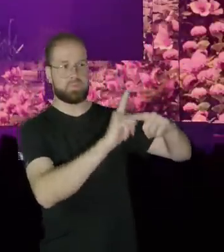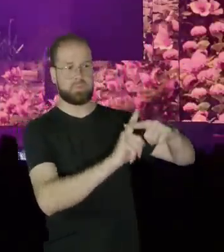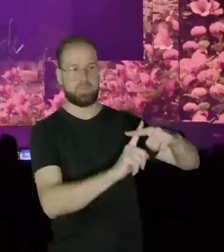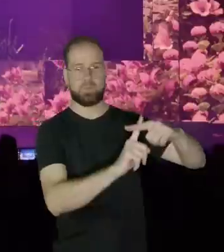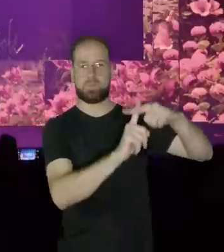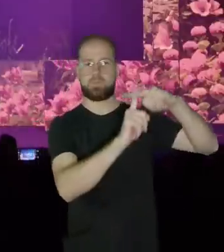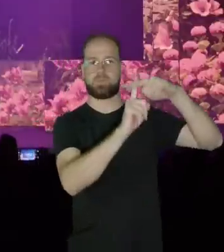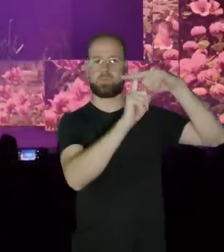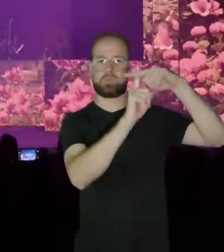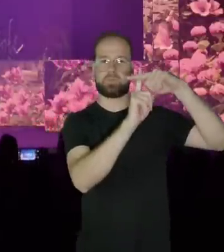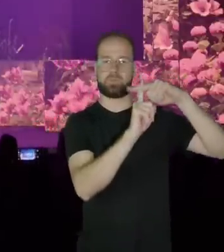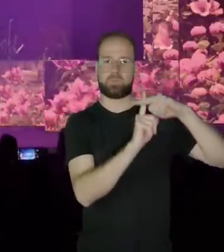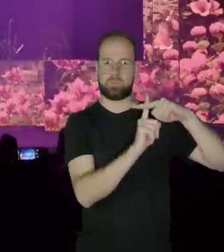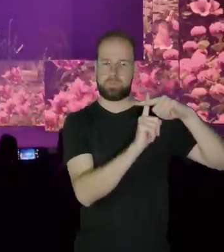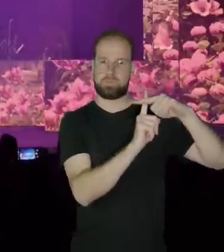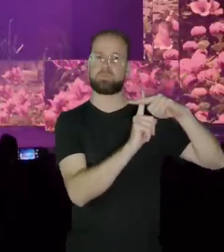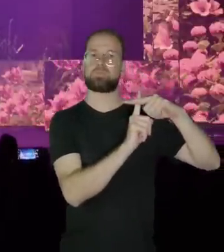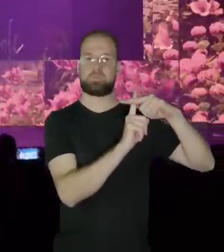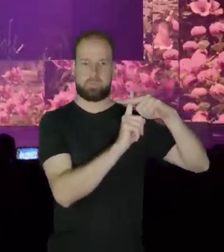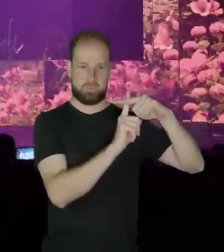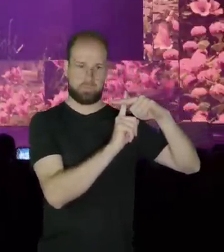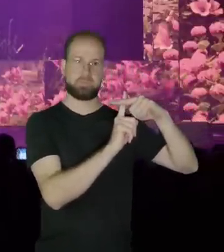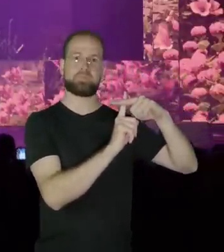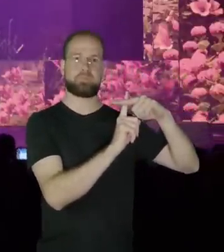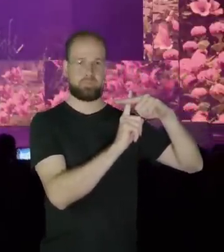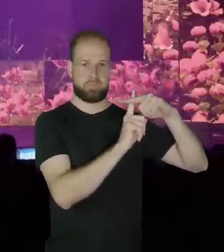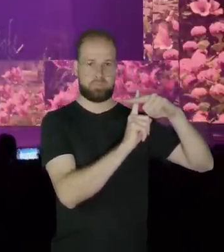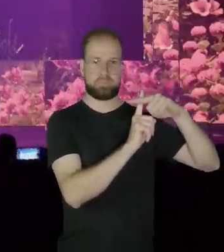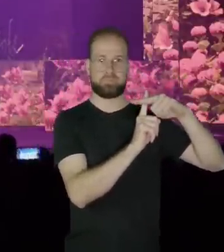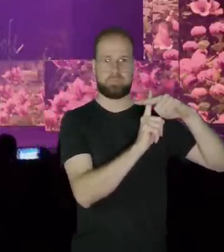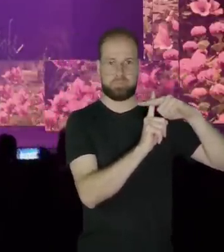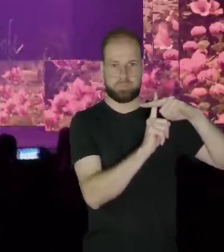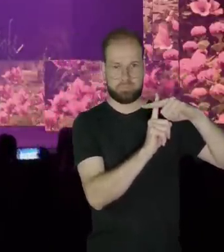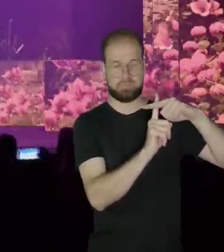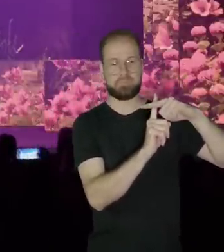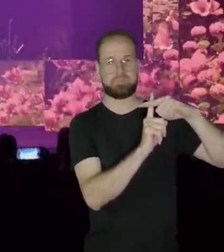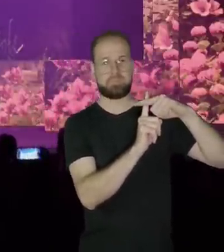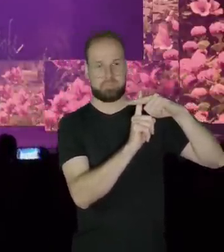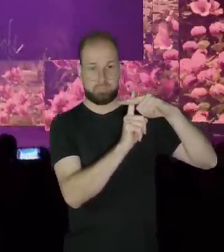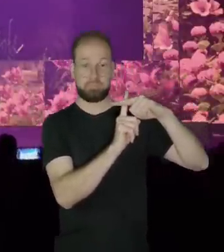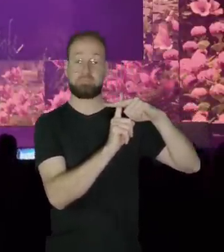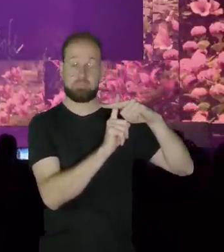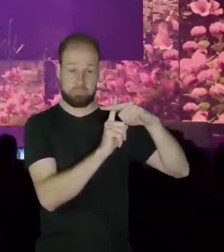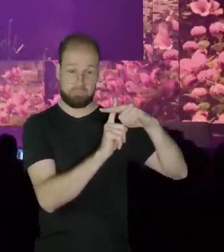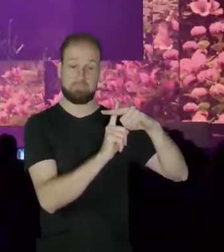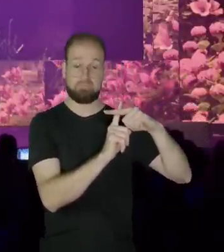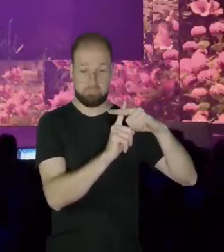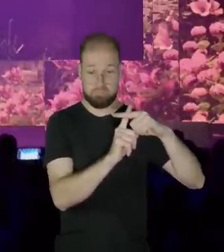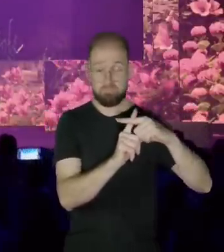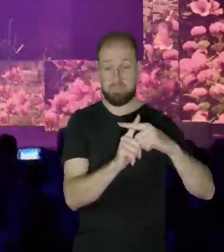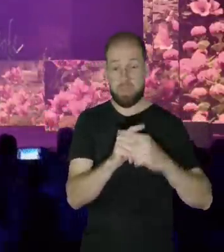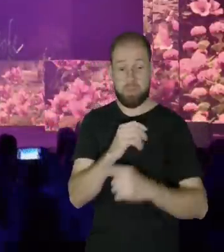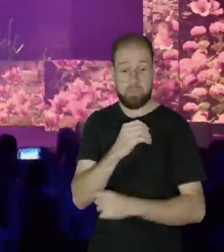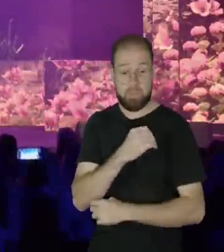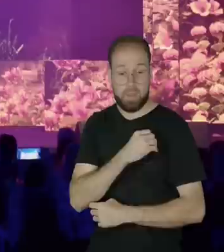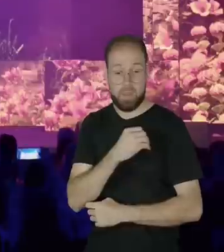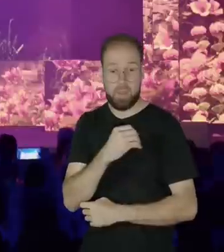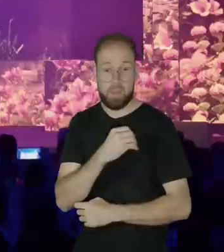cruz. Que condena e esmaga o pecado em mim,